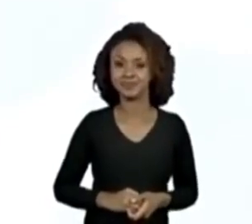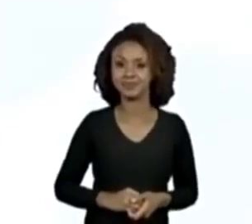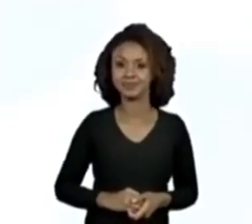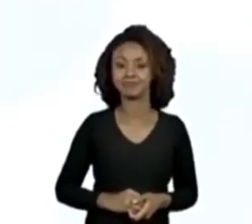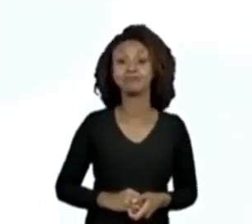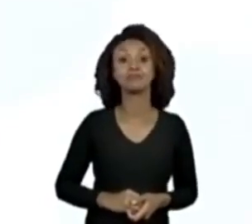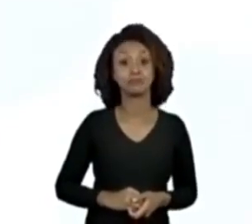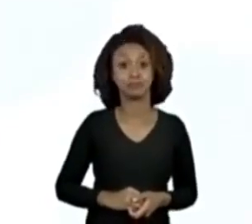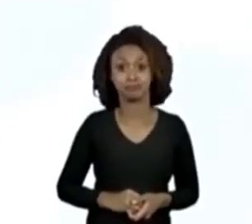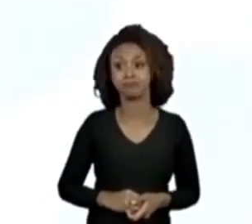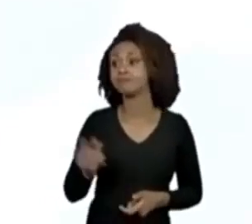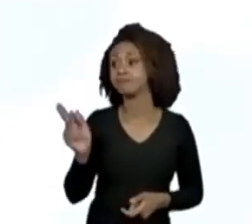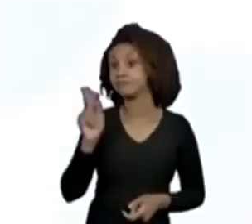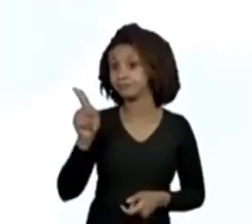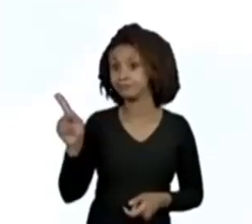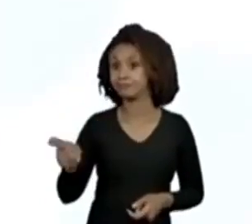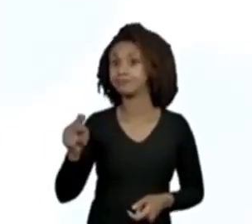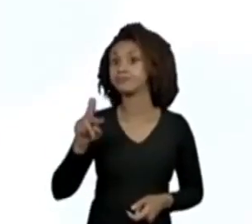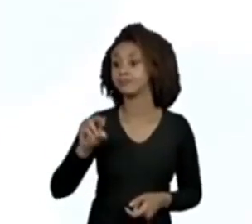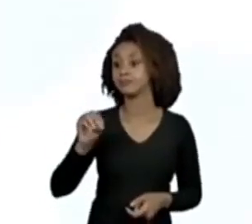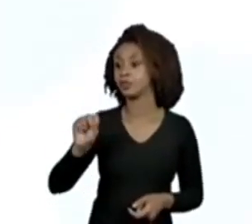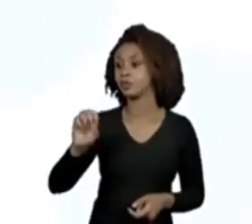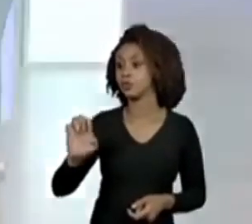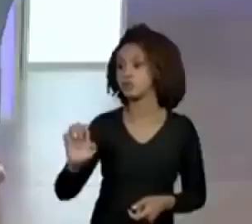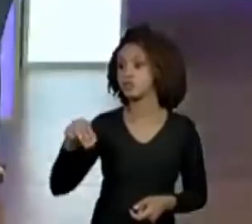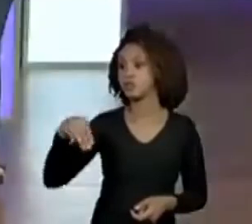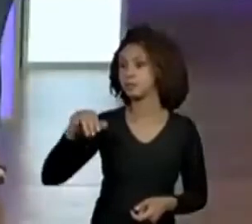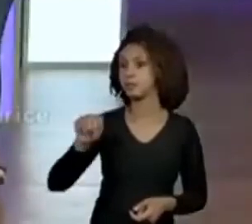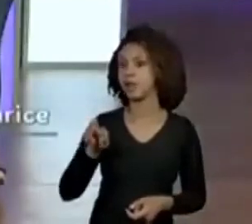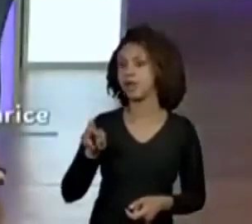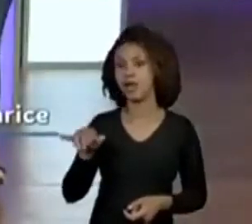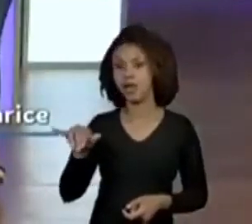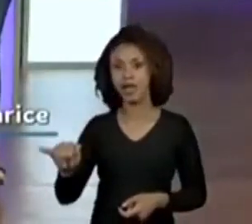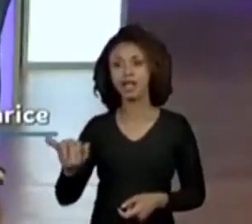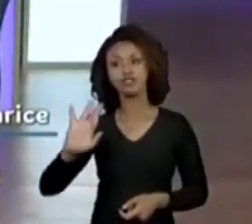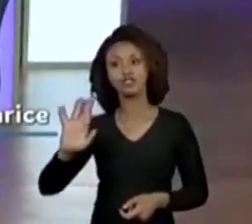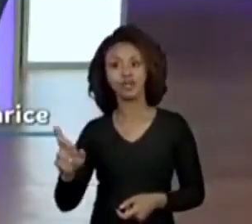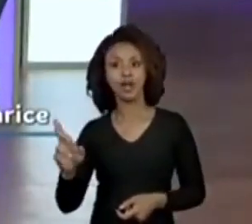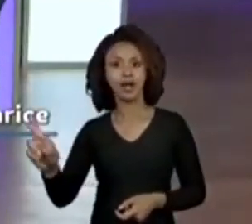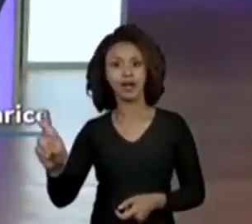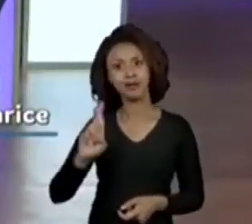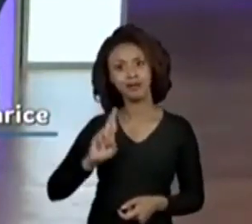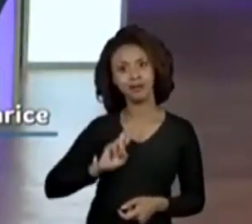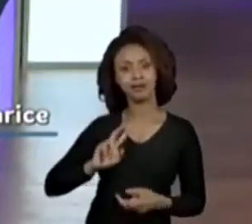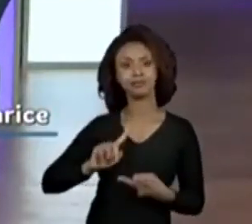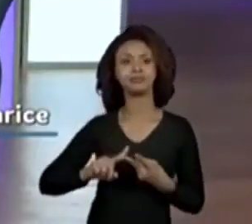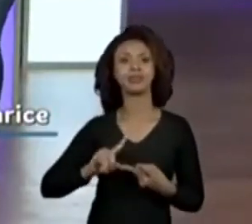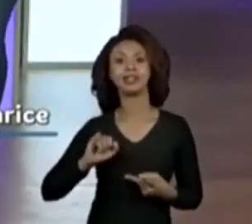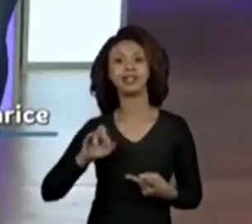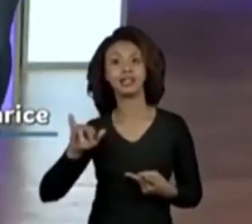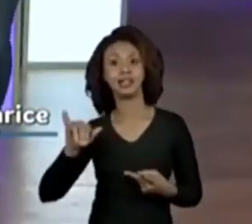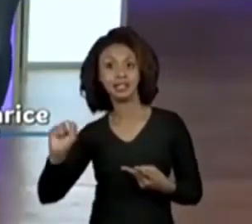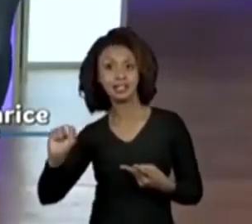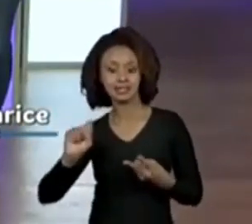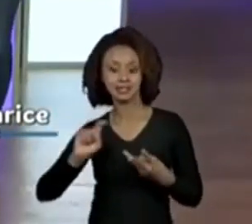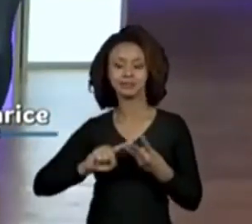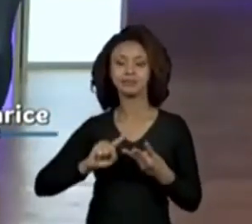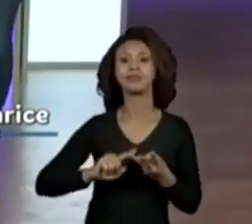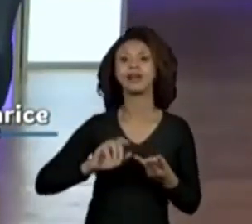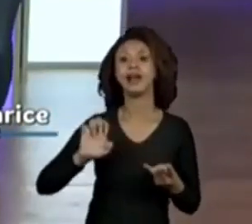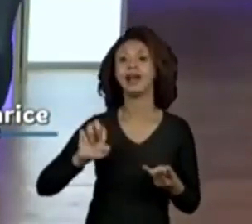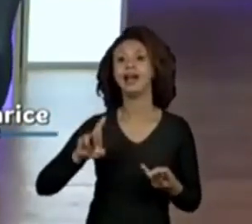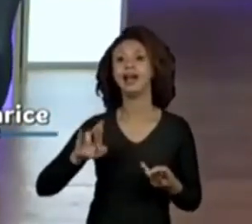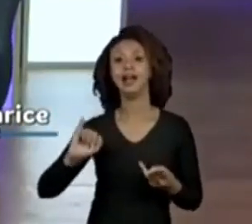Ó, a professora Rosimeire já trouxe uma sugestão de resposta. A Iris já trouxe a resposta. O Eric já